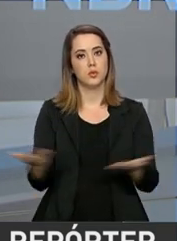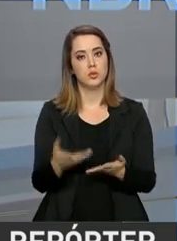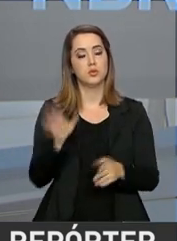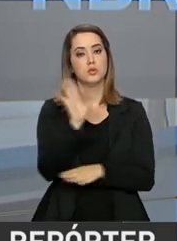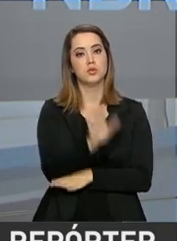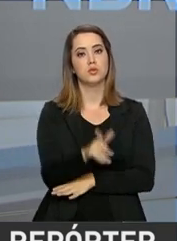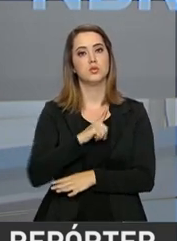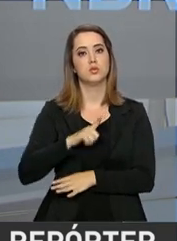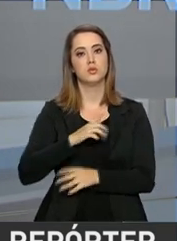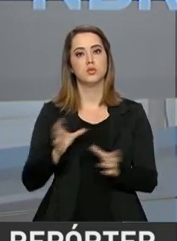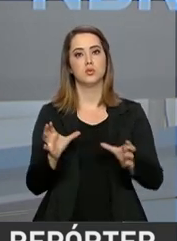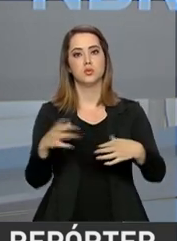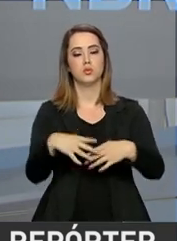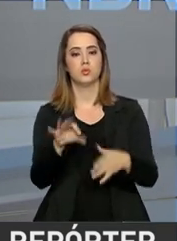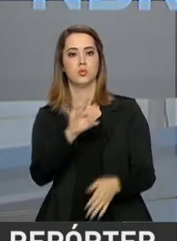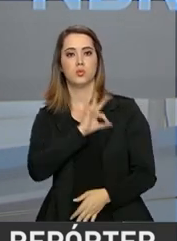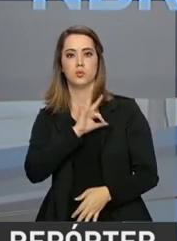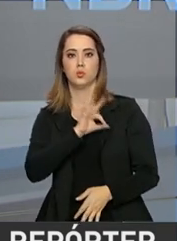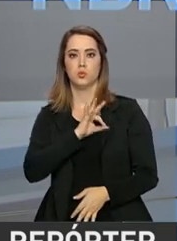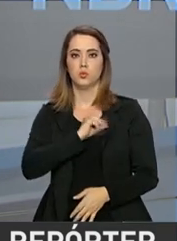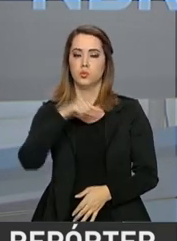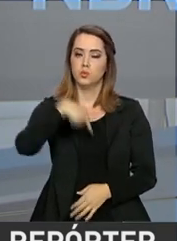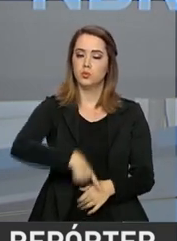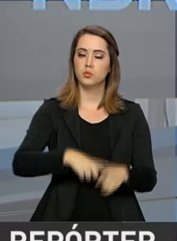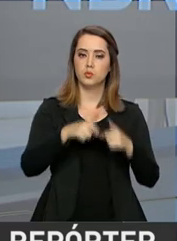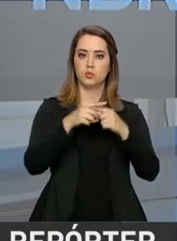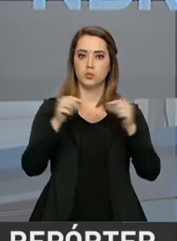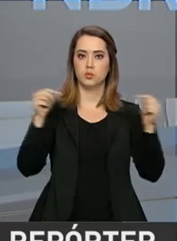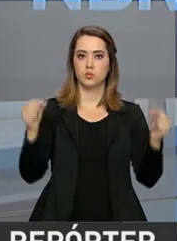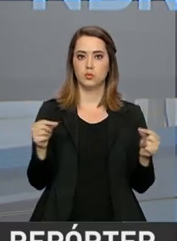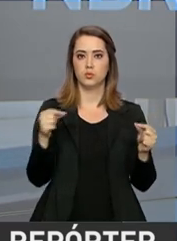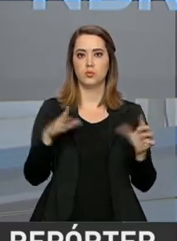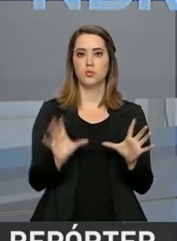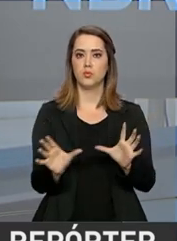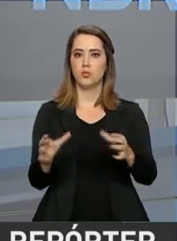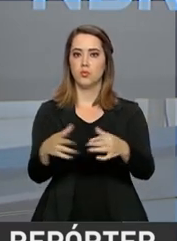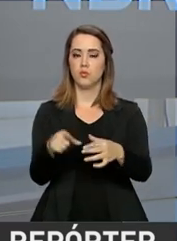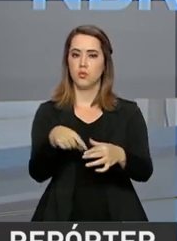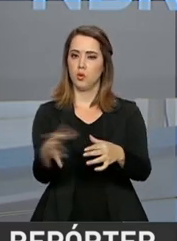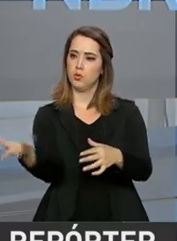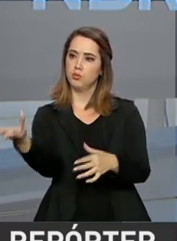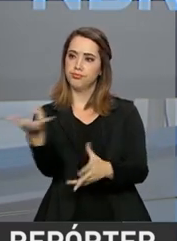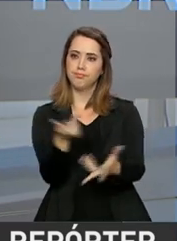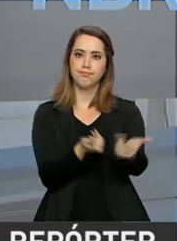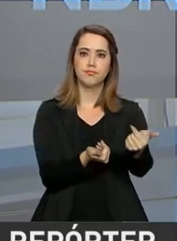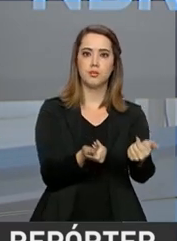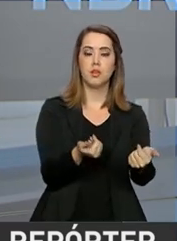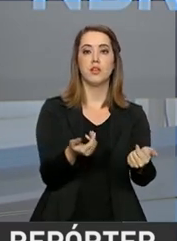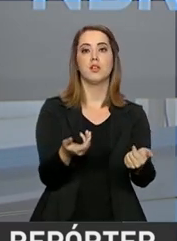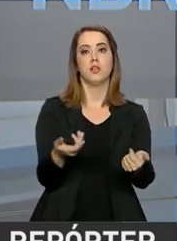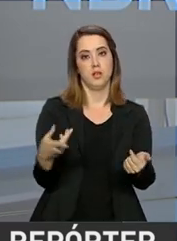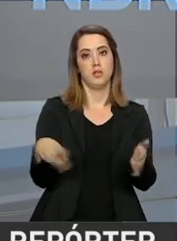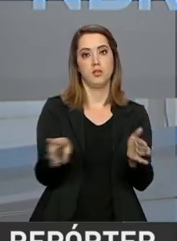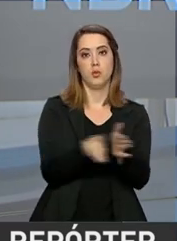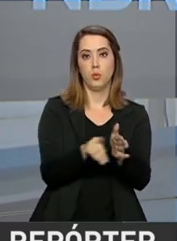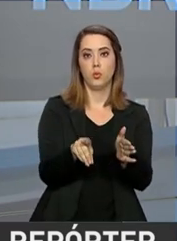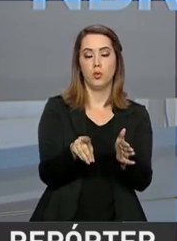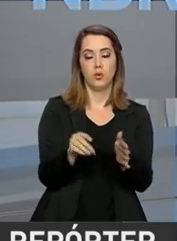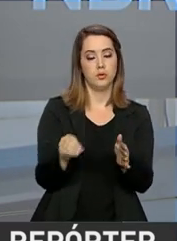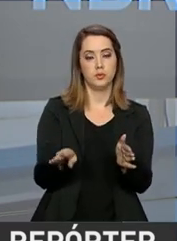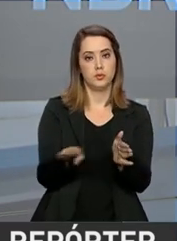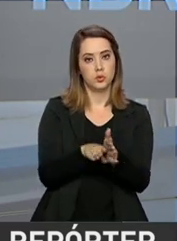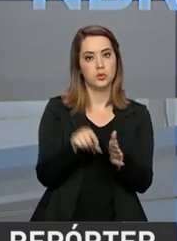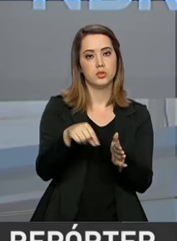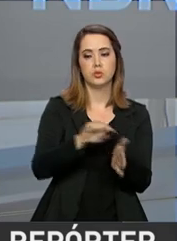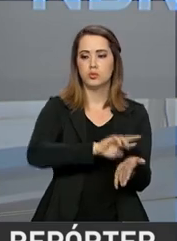internacional no prédio da Interpol aqui em Brasília o centro vai receber policiais de divers divos países que vão atuar junto